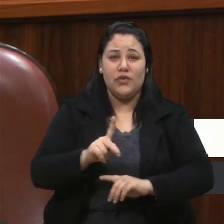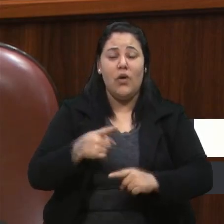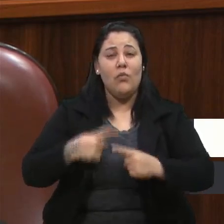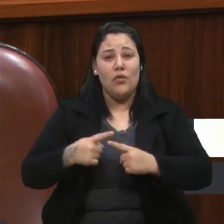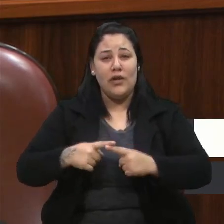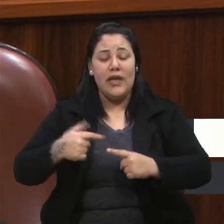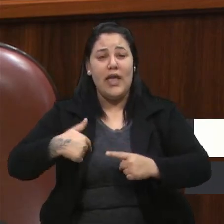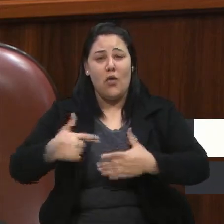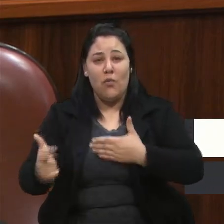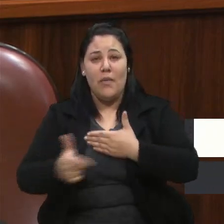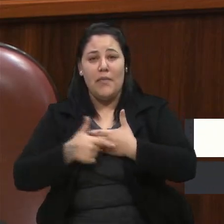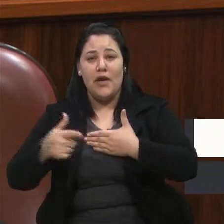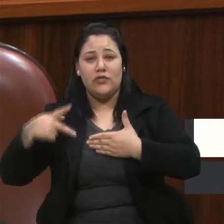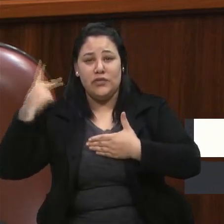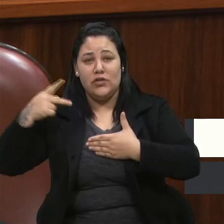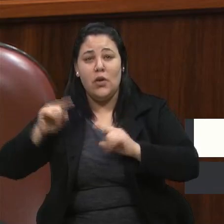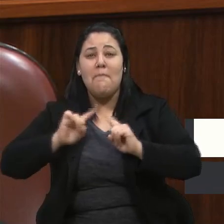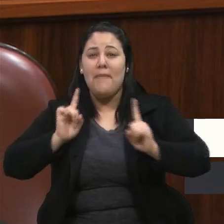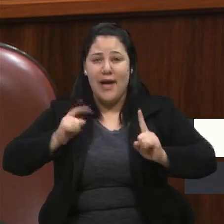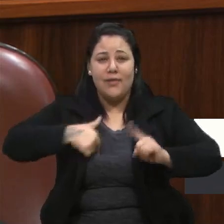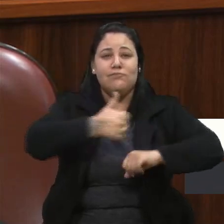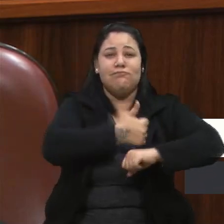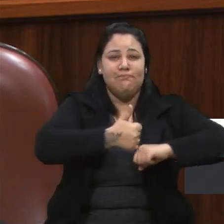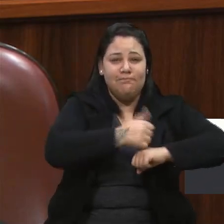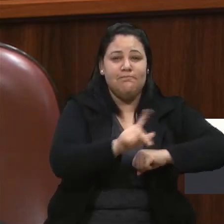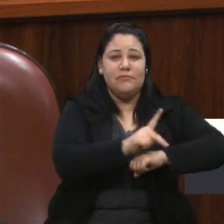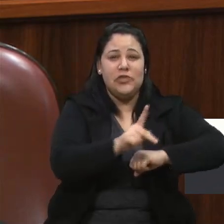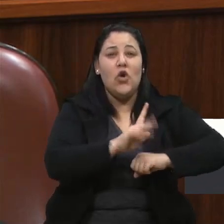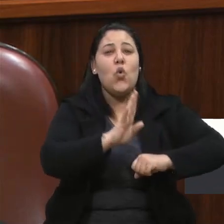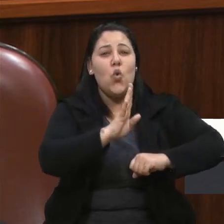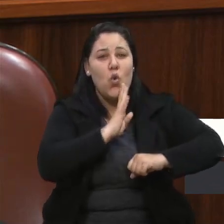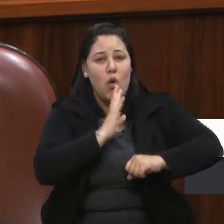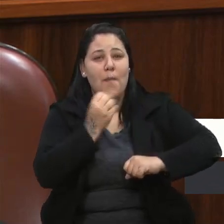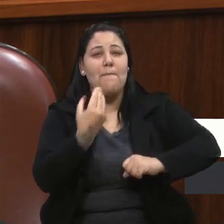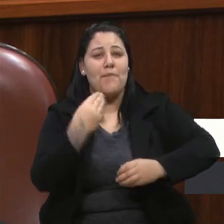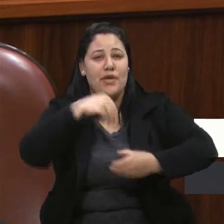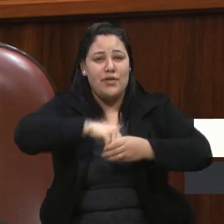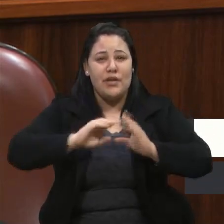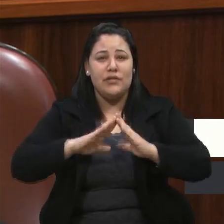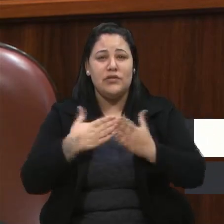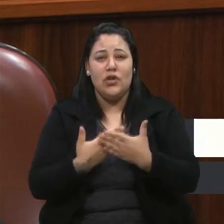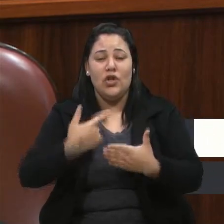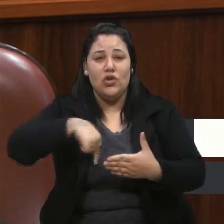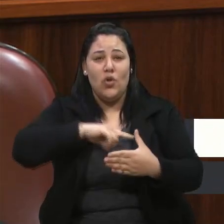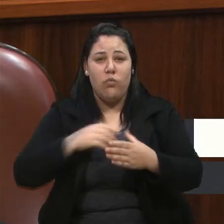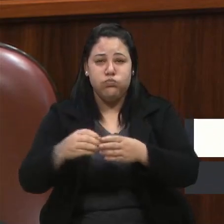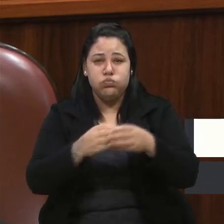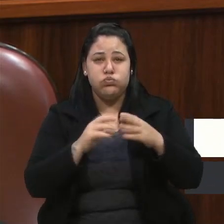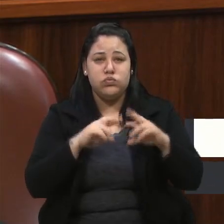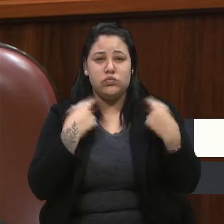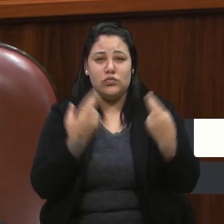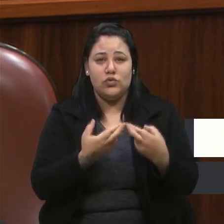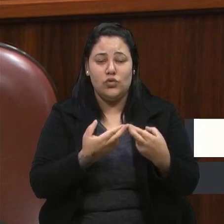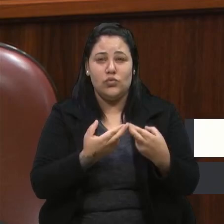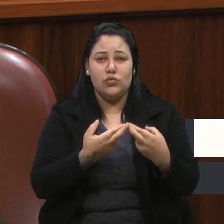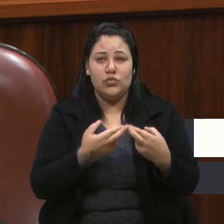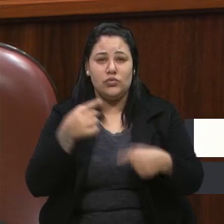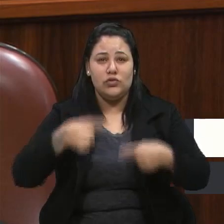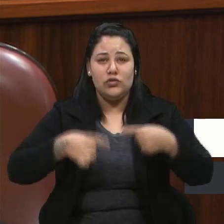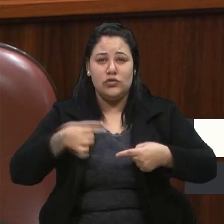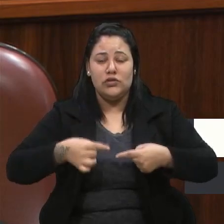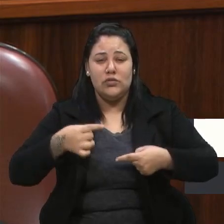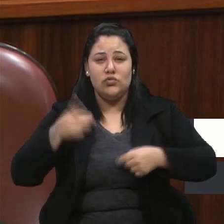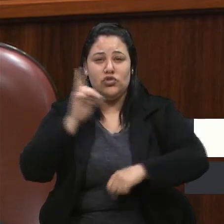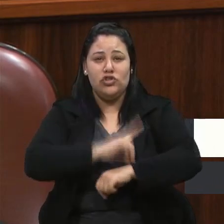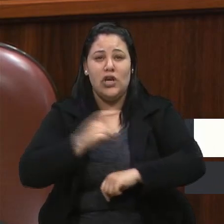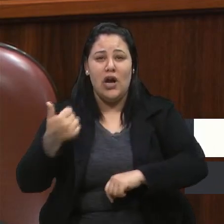vereadora, mas eu sou professora, conheço bem a rede, a gente reuniu um grupo aqui num debate dia 11 de abril,